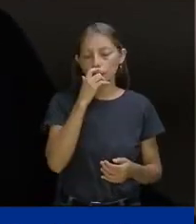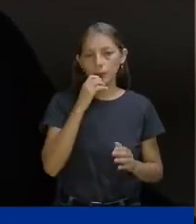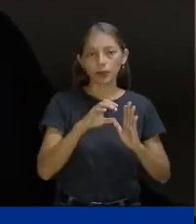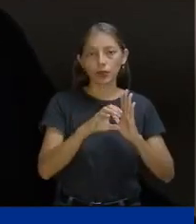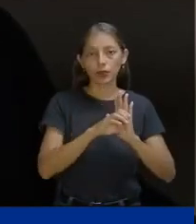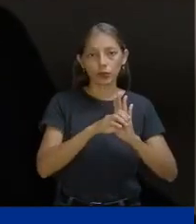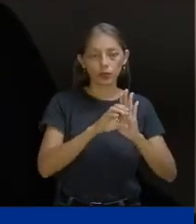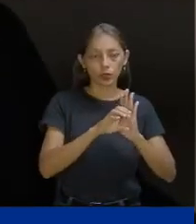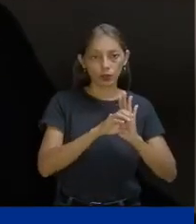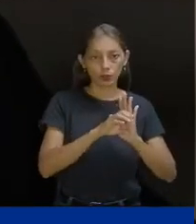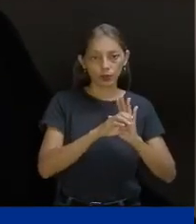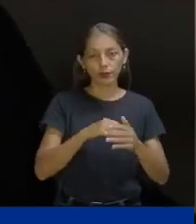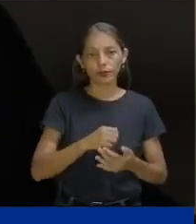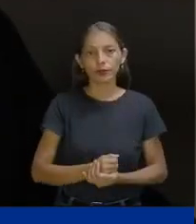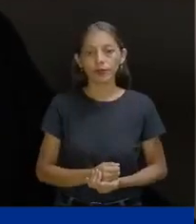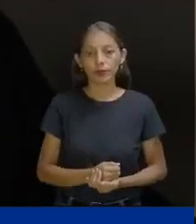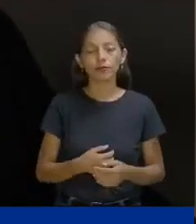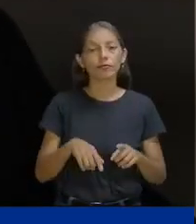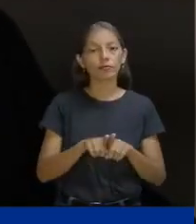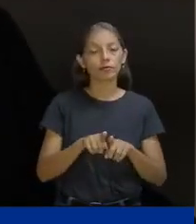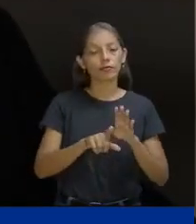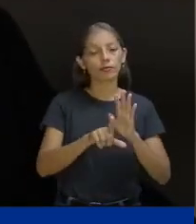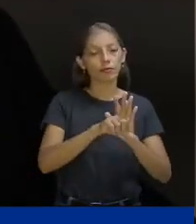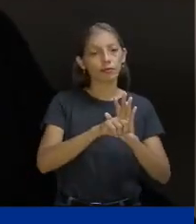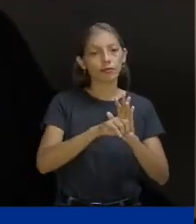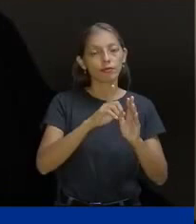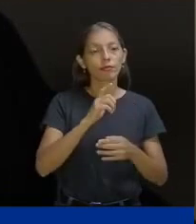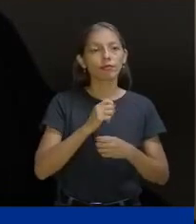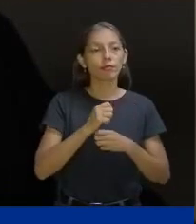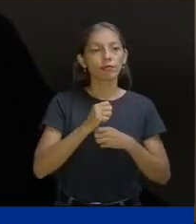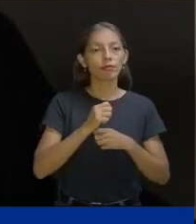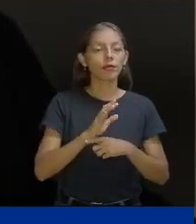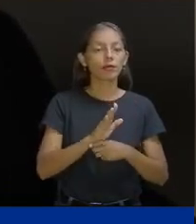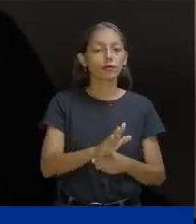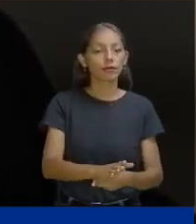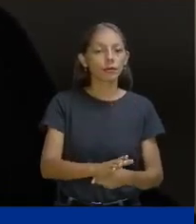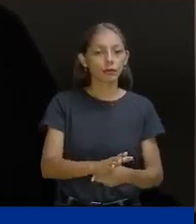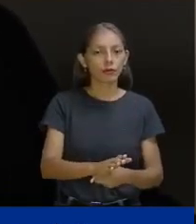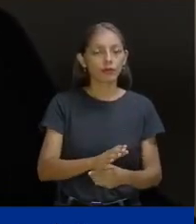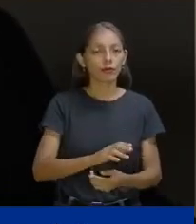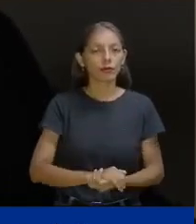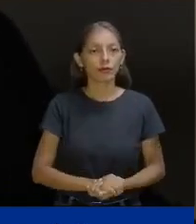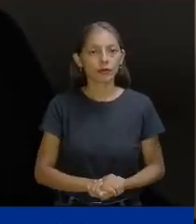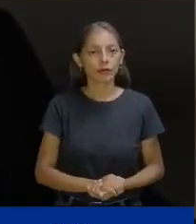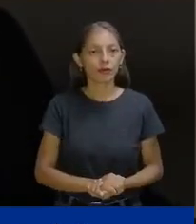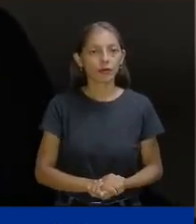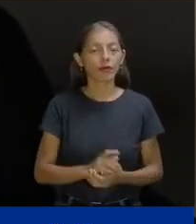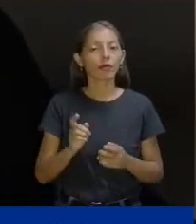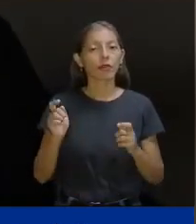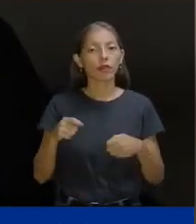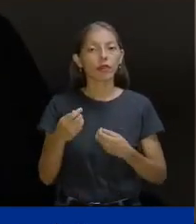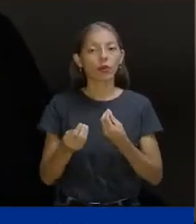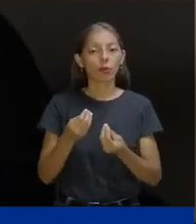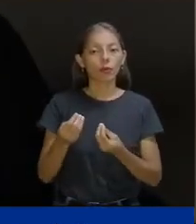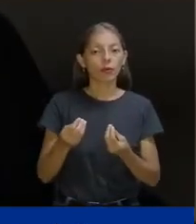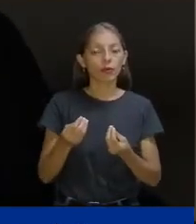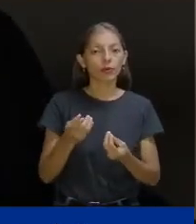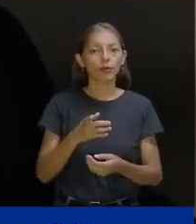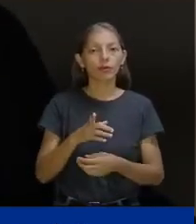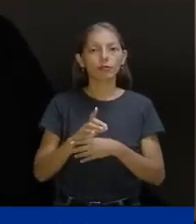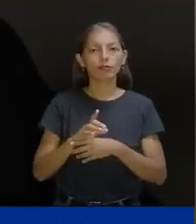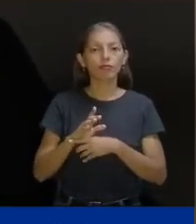principalmente, o Código de Defesa do Consumidor, tratam essas plataformas como prestadoras de serviço. E os